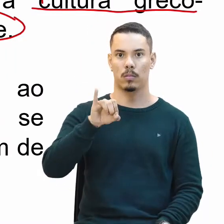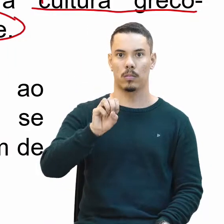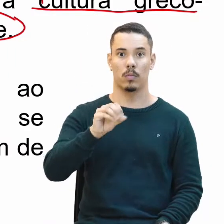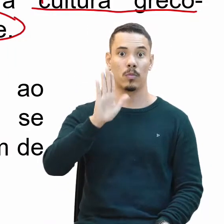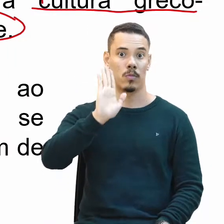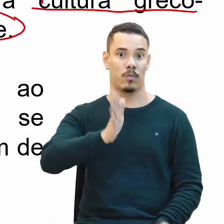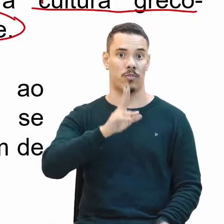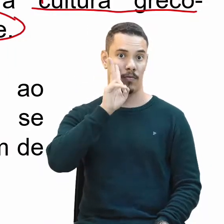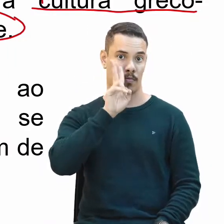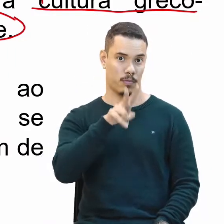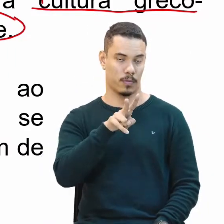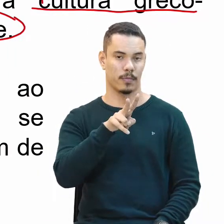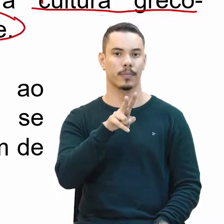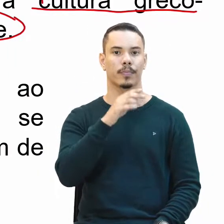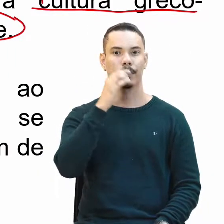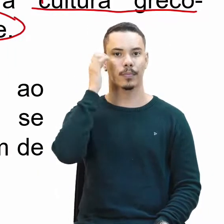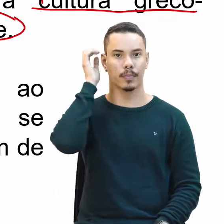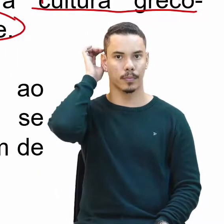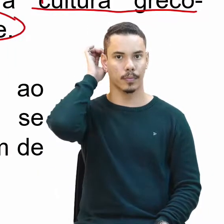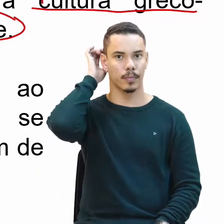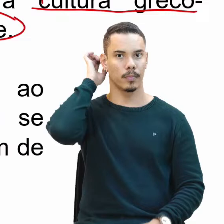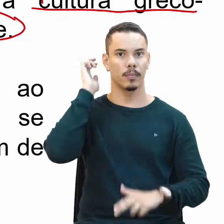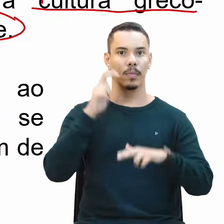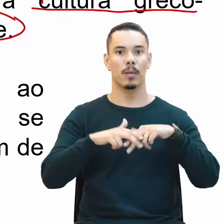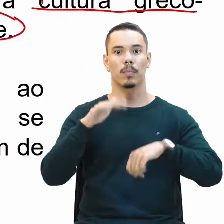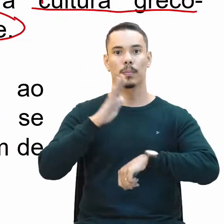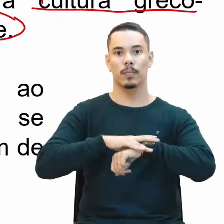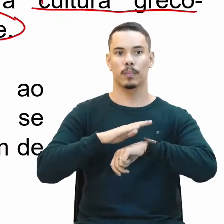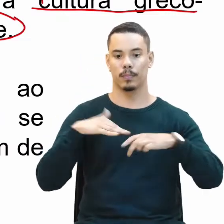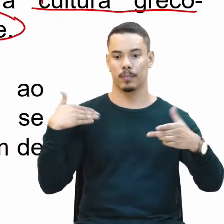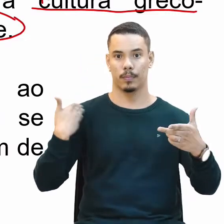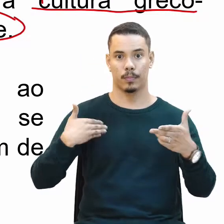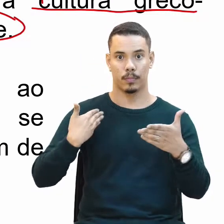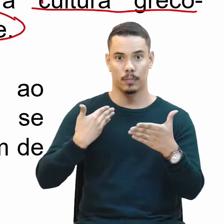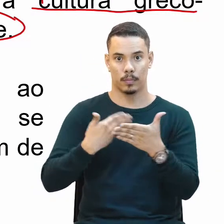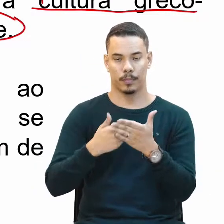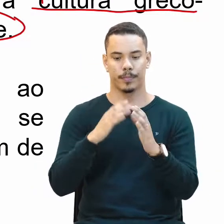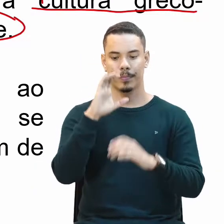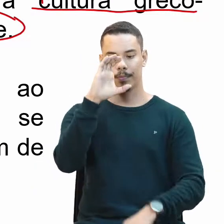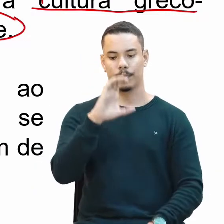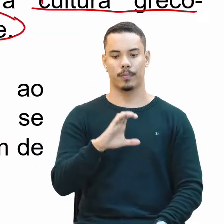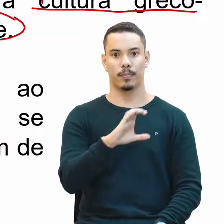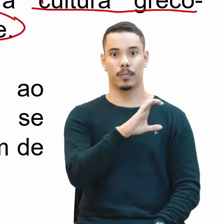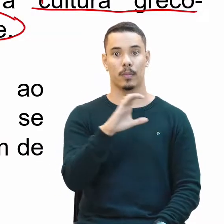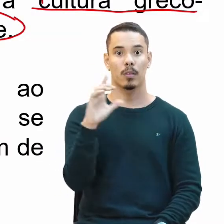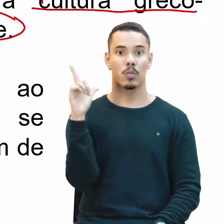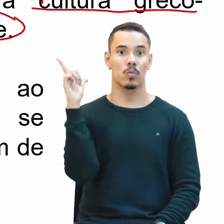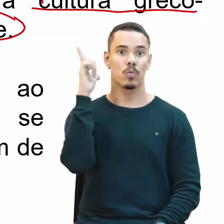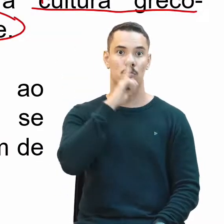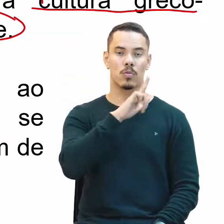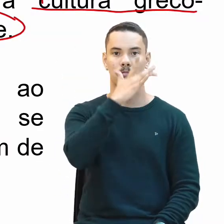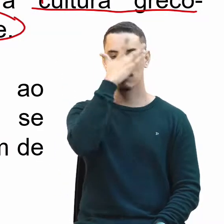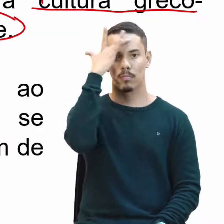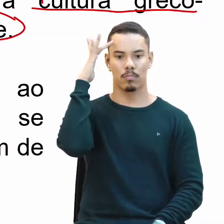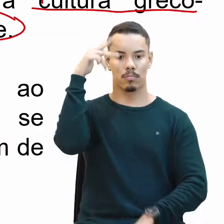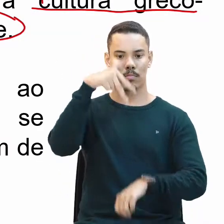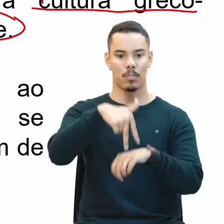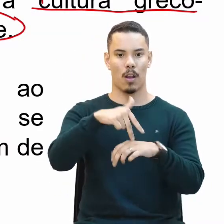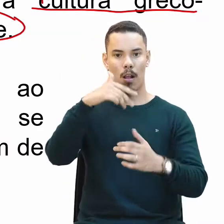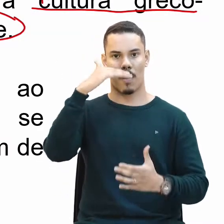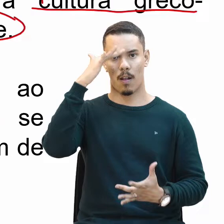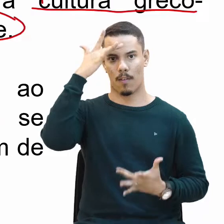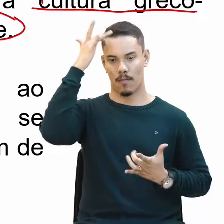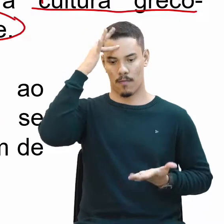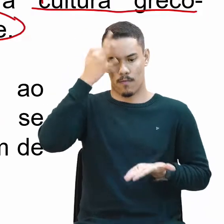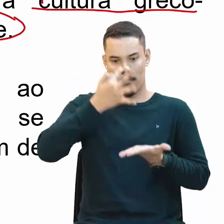Então, com o tempo, o cristianismo conseguiu ganhar adeptos para a sua fé. Então,